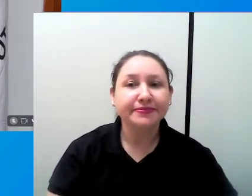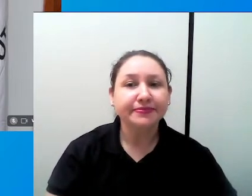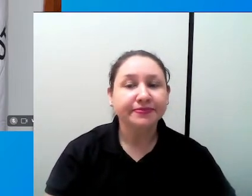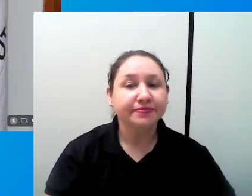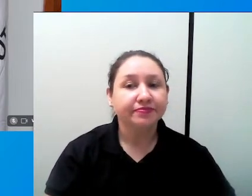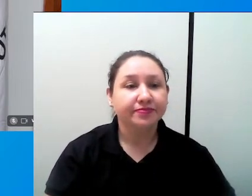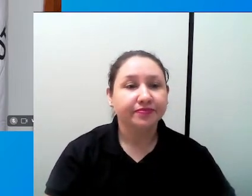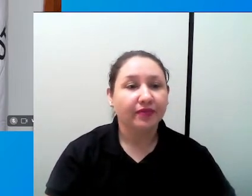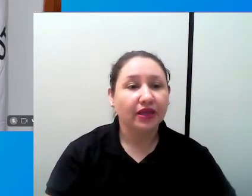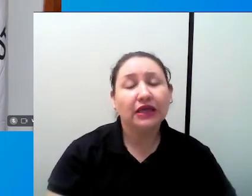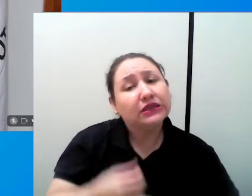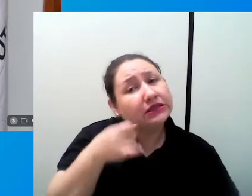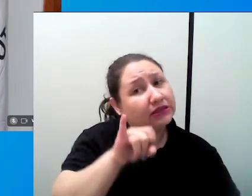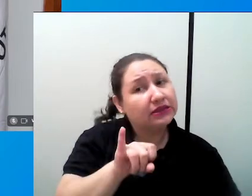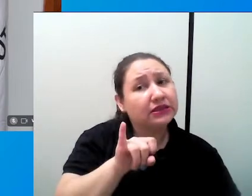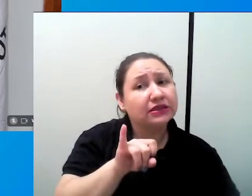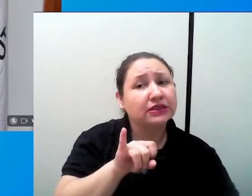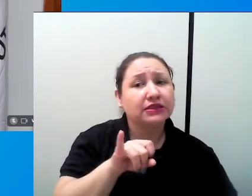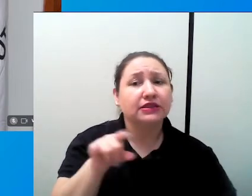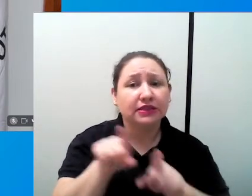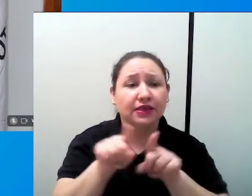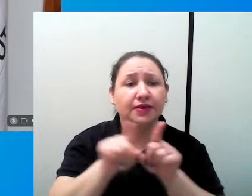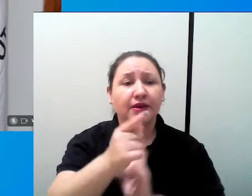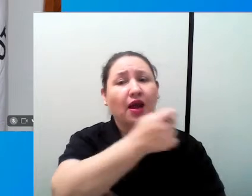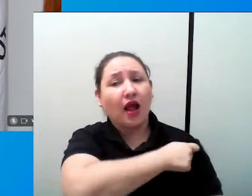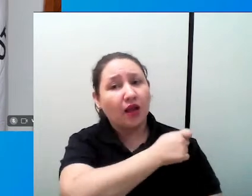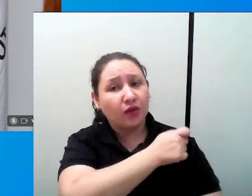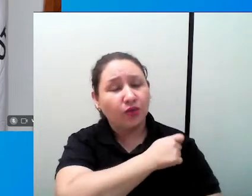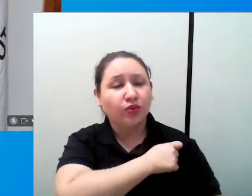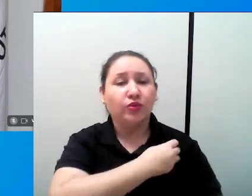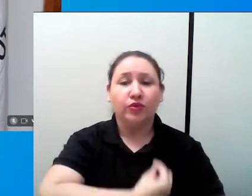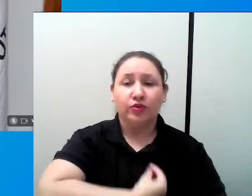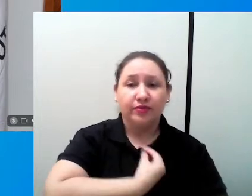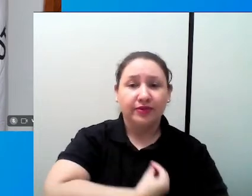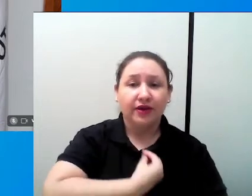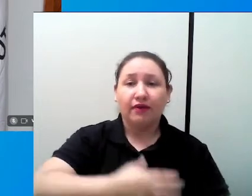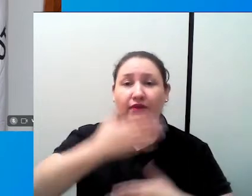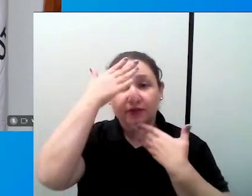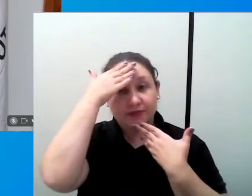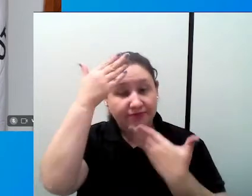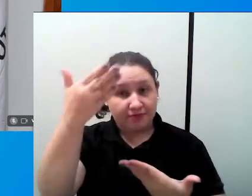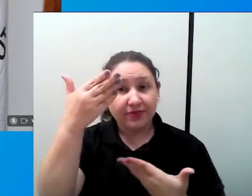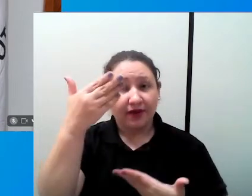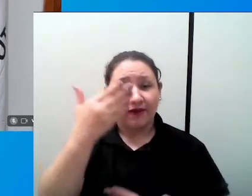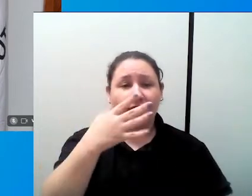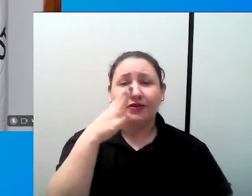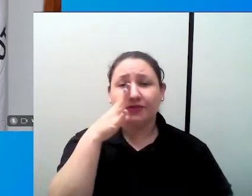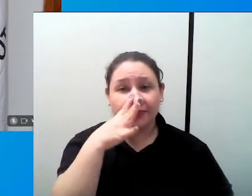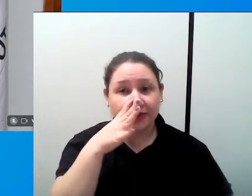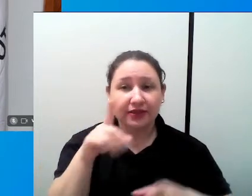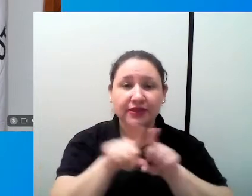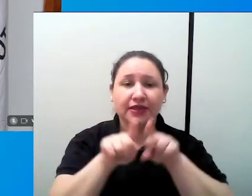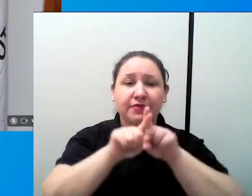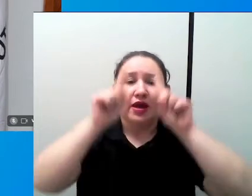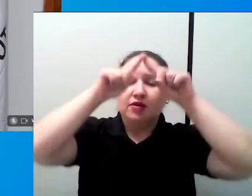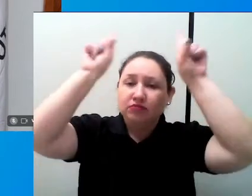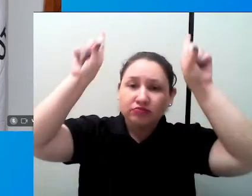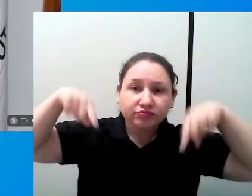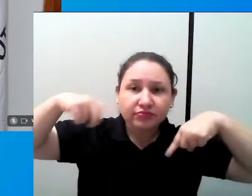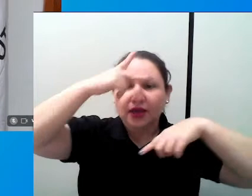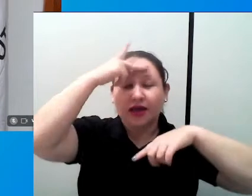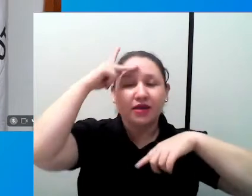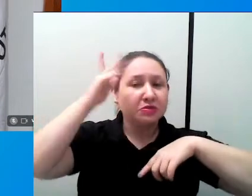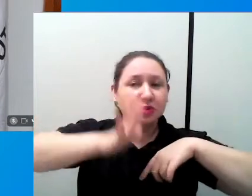tiver os nossos estudantes, né, nos assistindo, os nossos servidores e comunidade em geral,